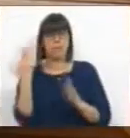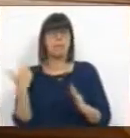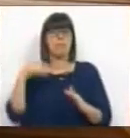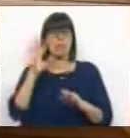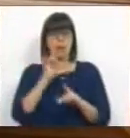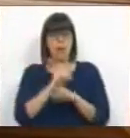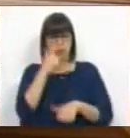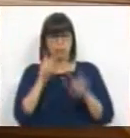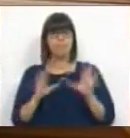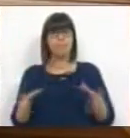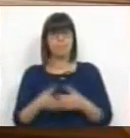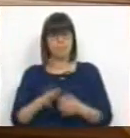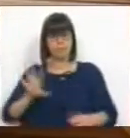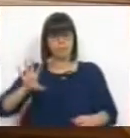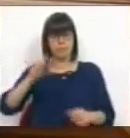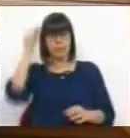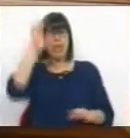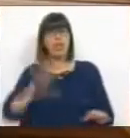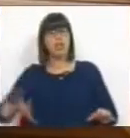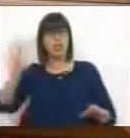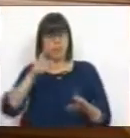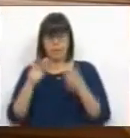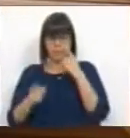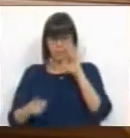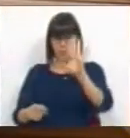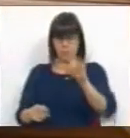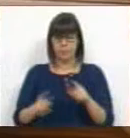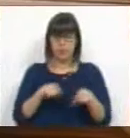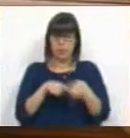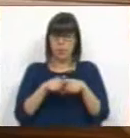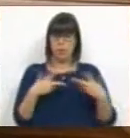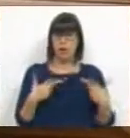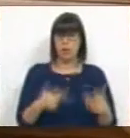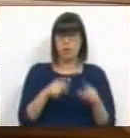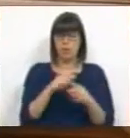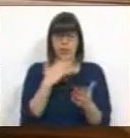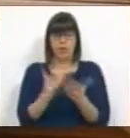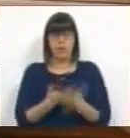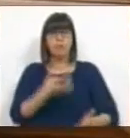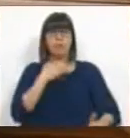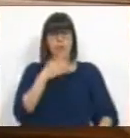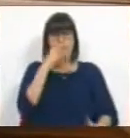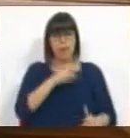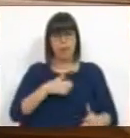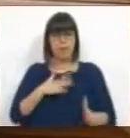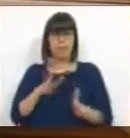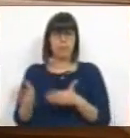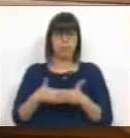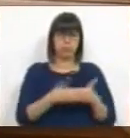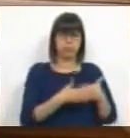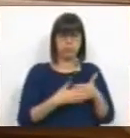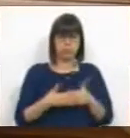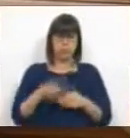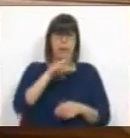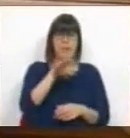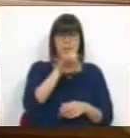mais as populações das regiões do interior. Se não vejamos, as políticas de austeridade levaram à falência de milhares de empresas, sobretudo